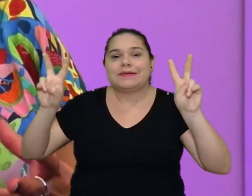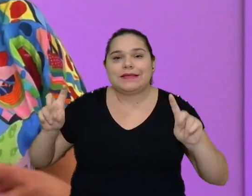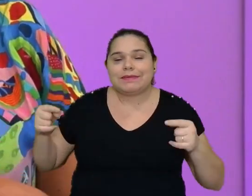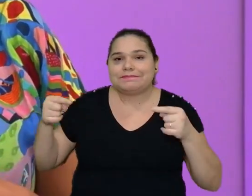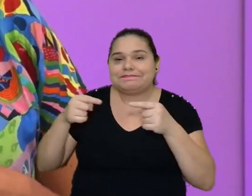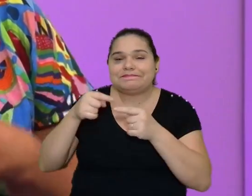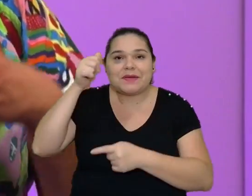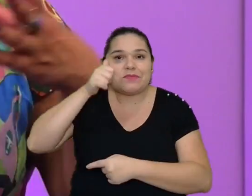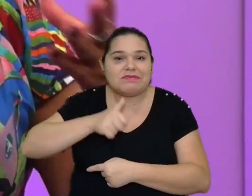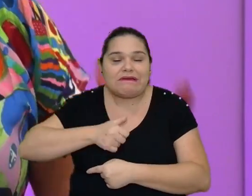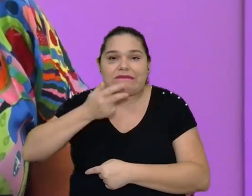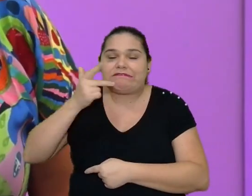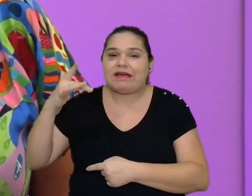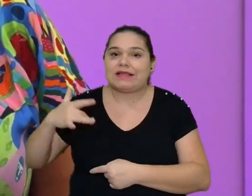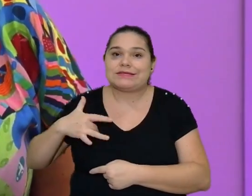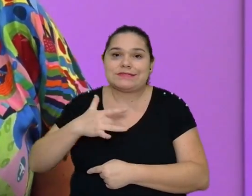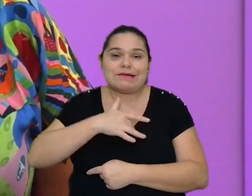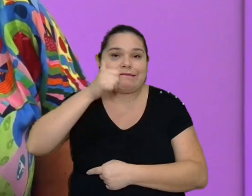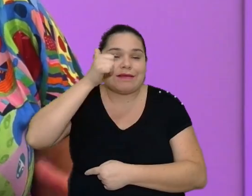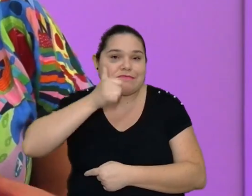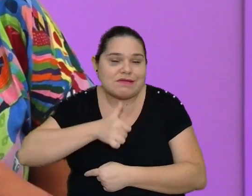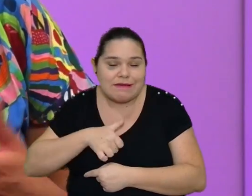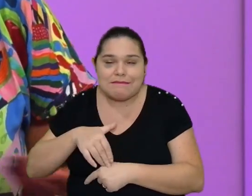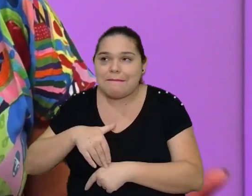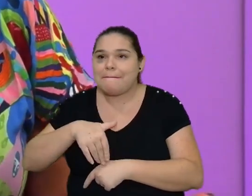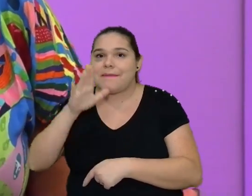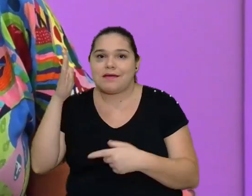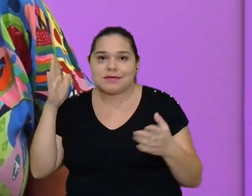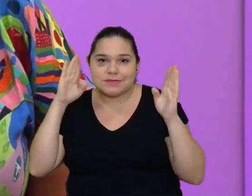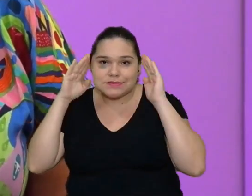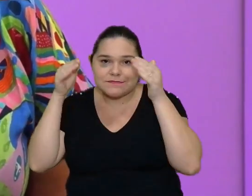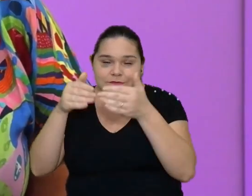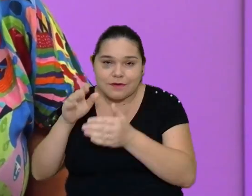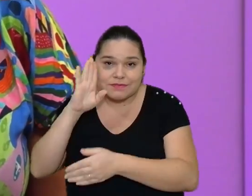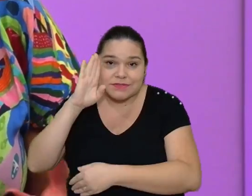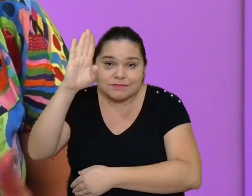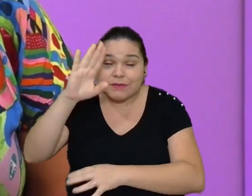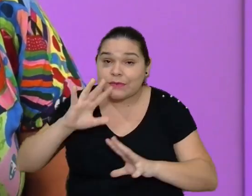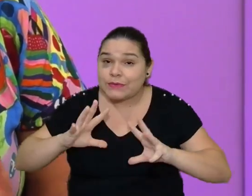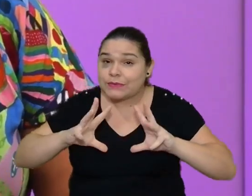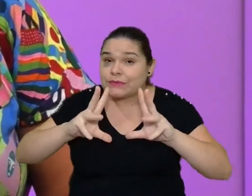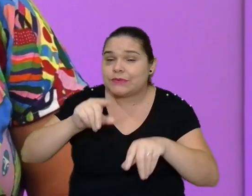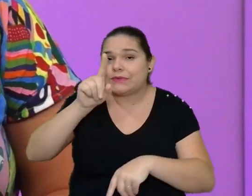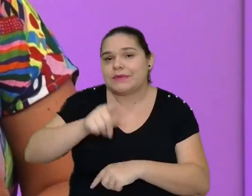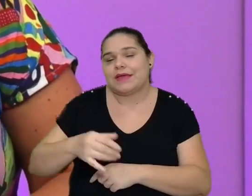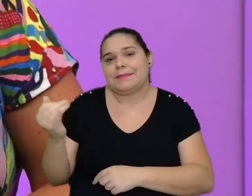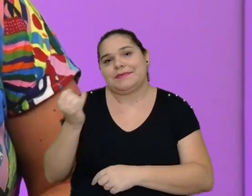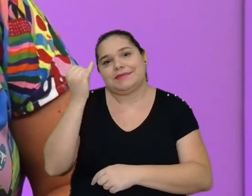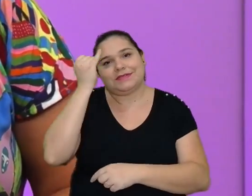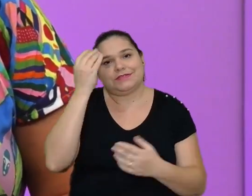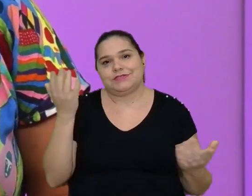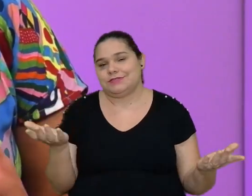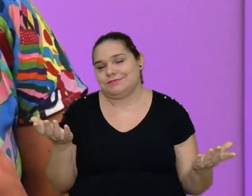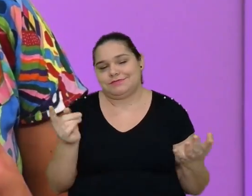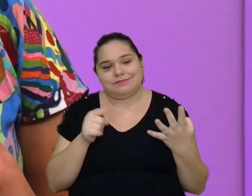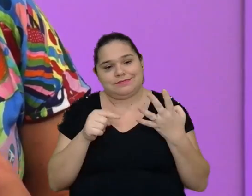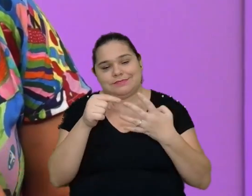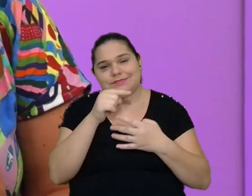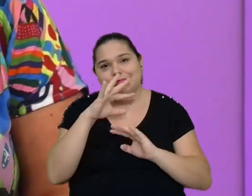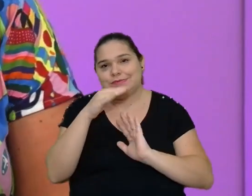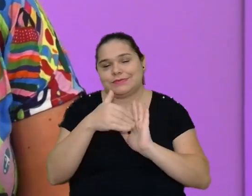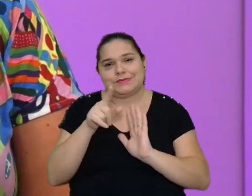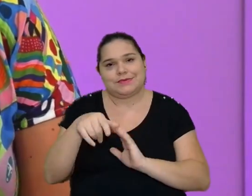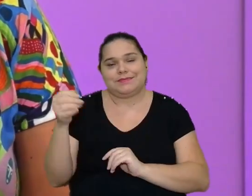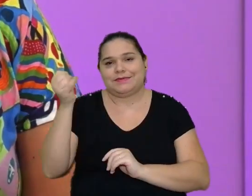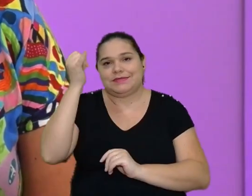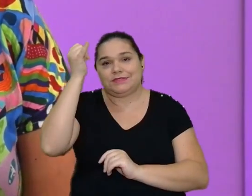fala de saúde da mulher, mais ainda, que todos eles são importantes. E você trazer aí, para juntar um pouco com a empresa, é